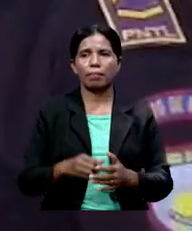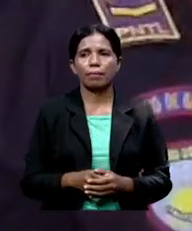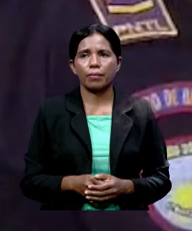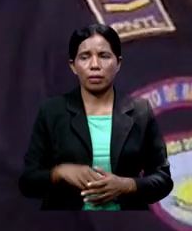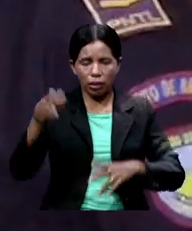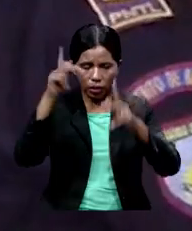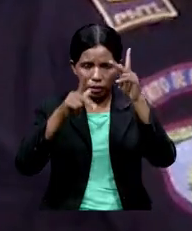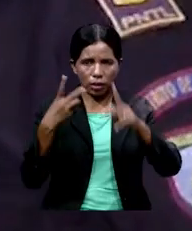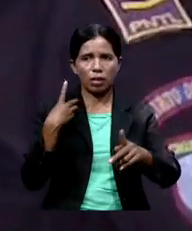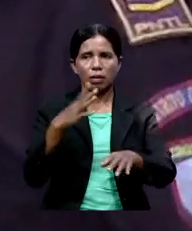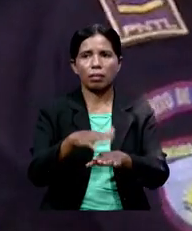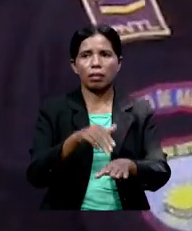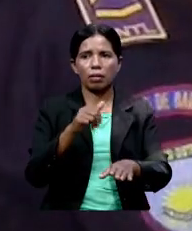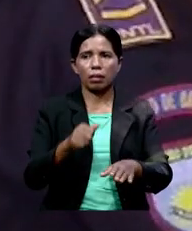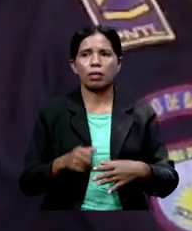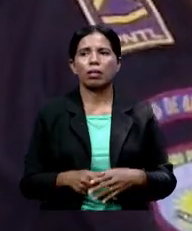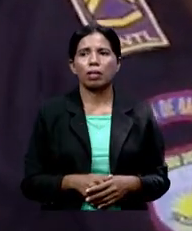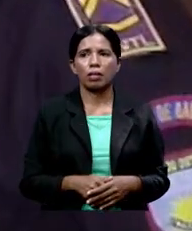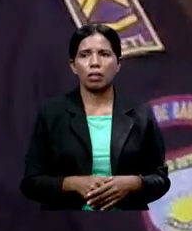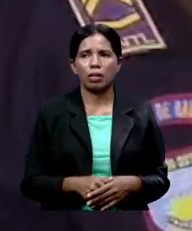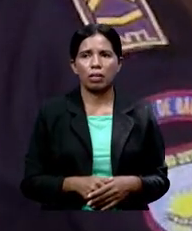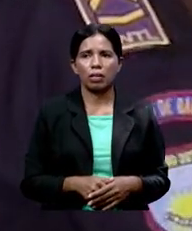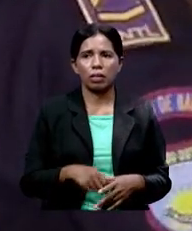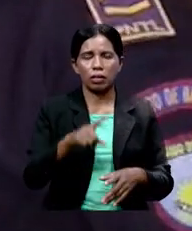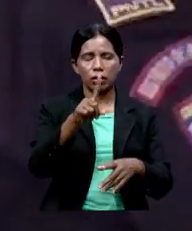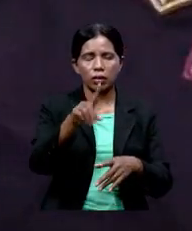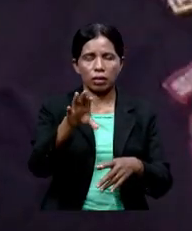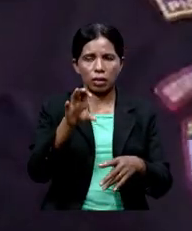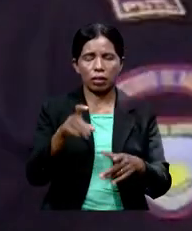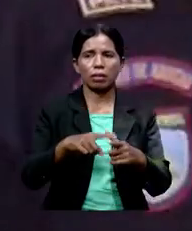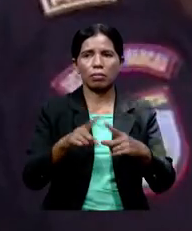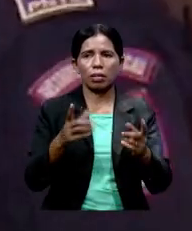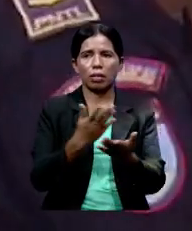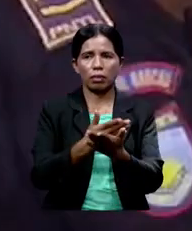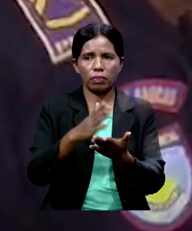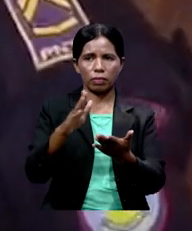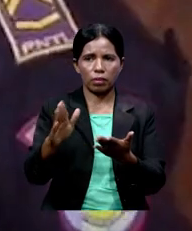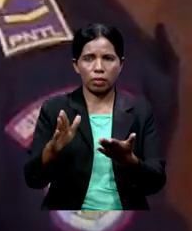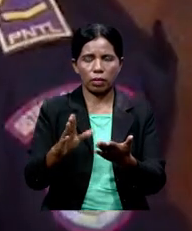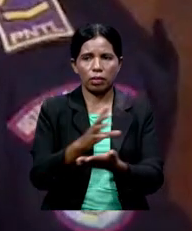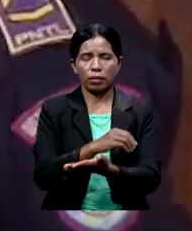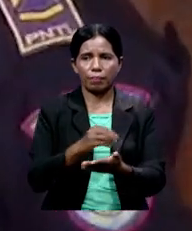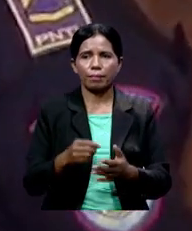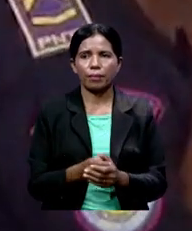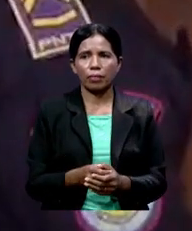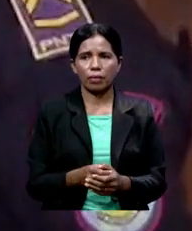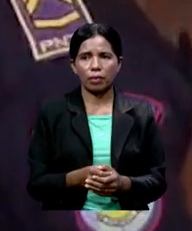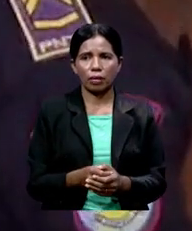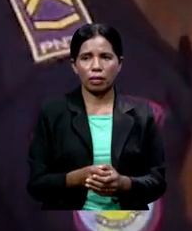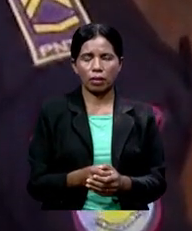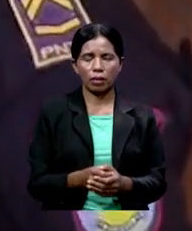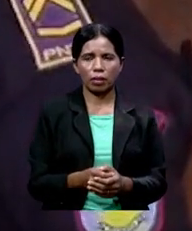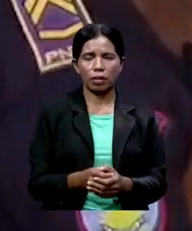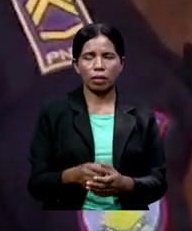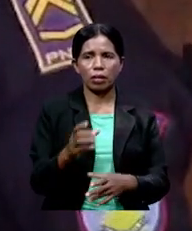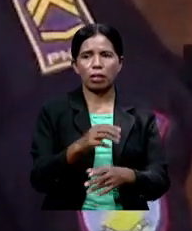caso ne ambolo da ia mi sistema mi tawza assalto sexual ma de a mi fahe ba ni ne kata tipo crime e a assalto sexual ne